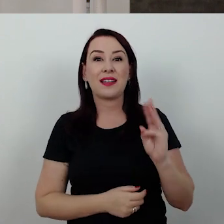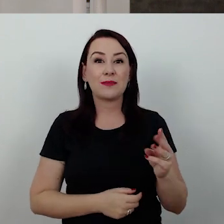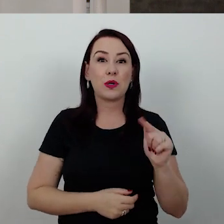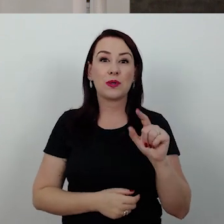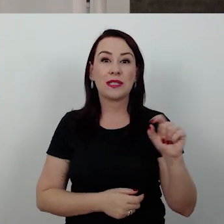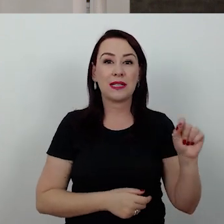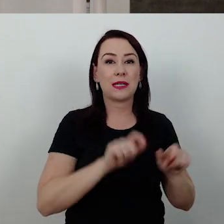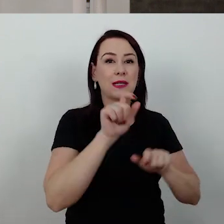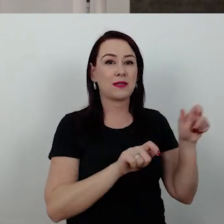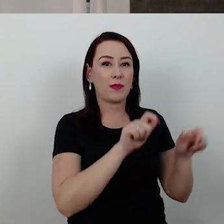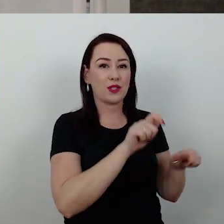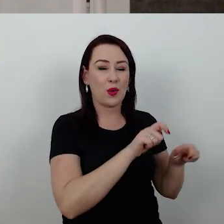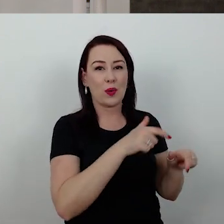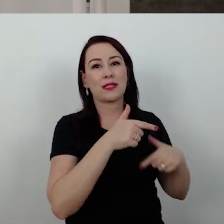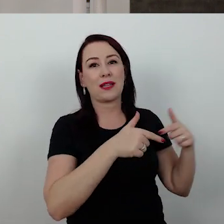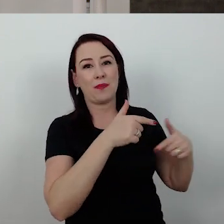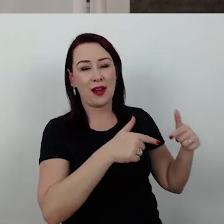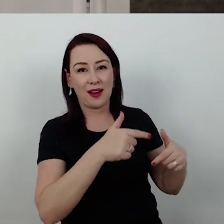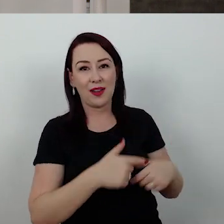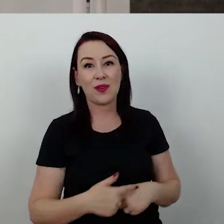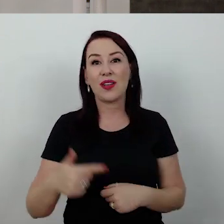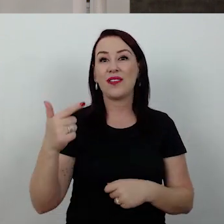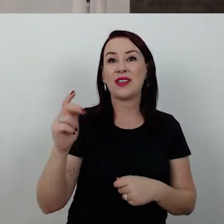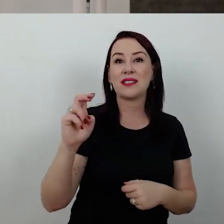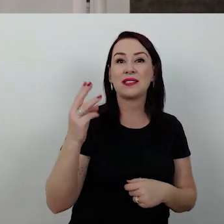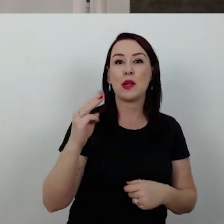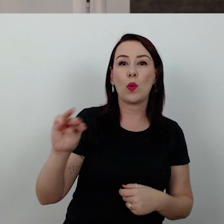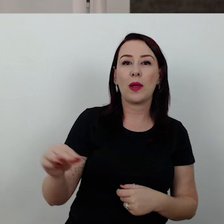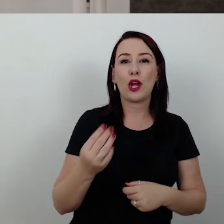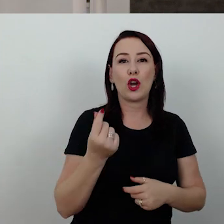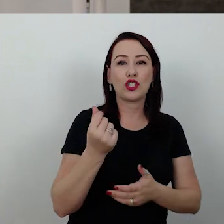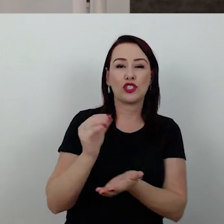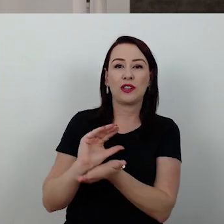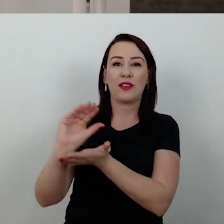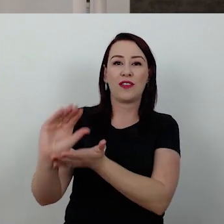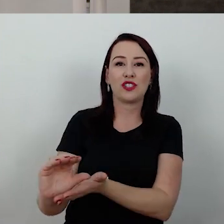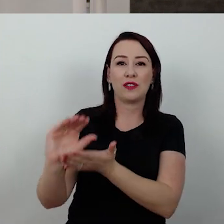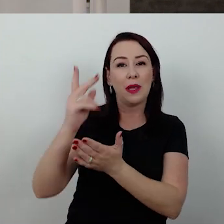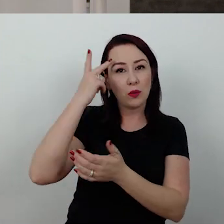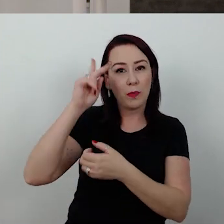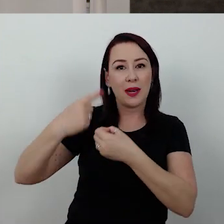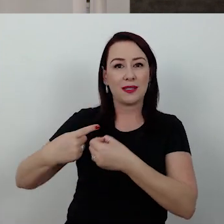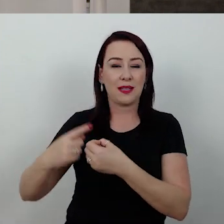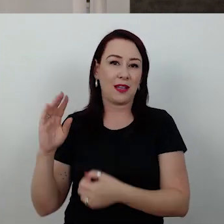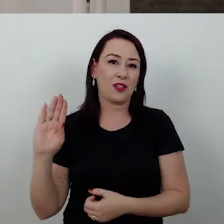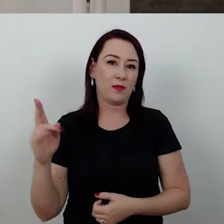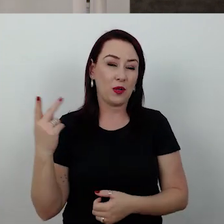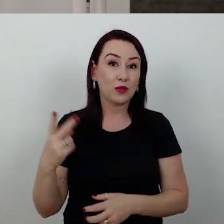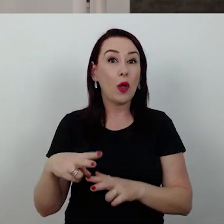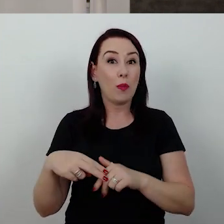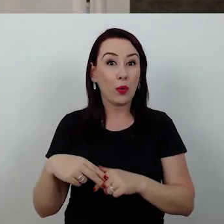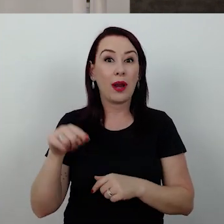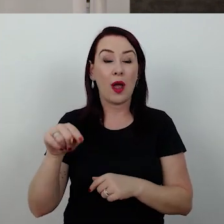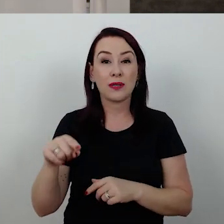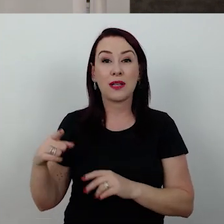de 3.700 postos de trabalho gerados por essas produções, e mais de 25 milhões investidos diretamente na cidade, só